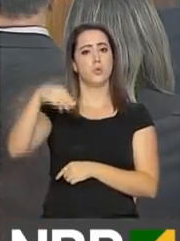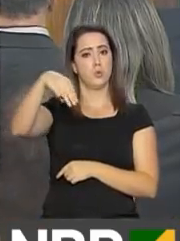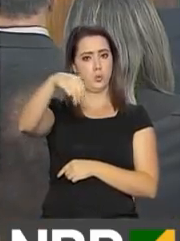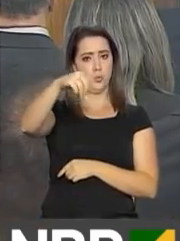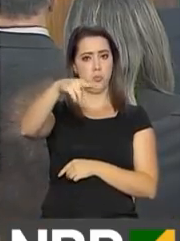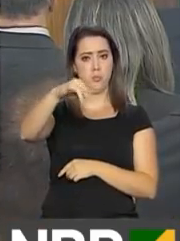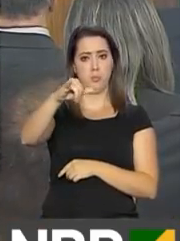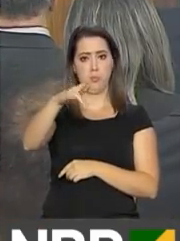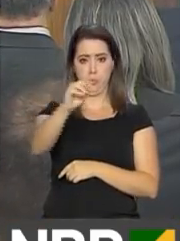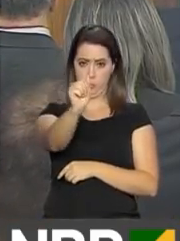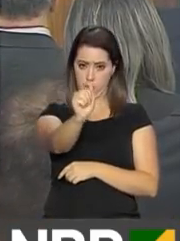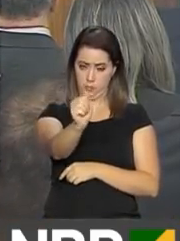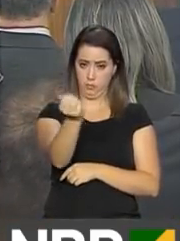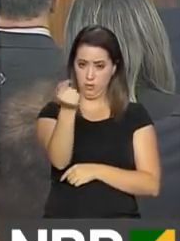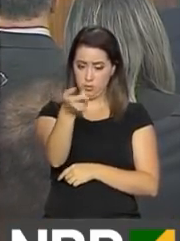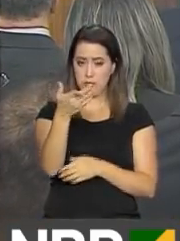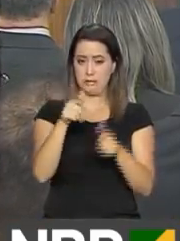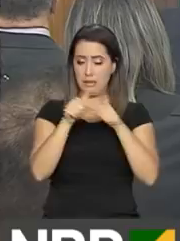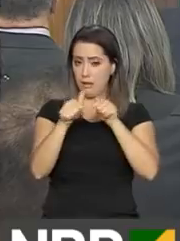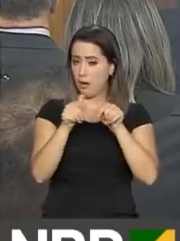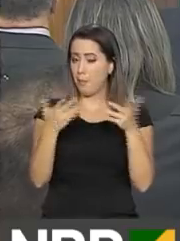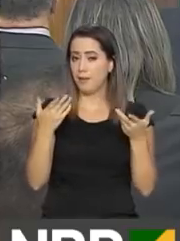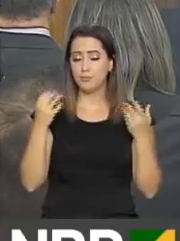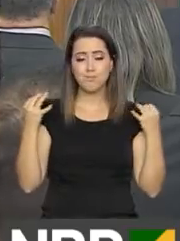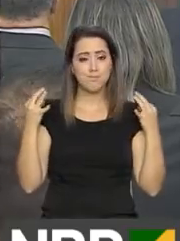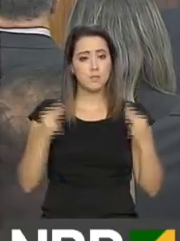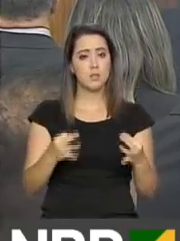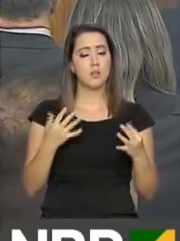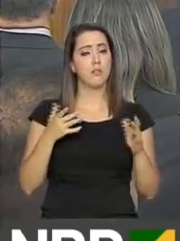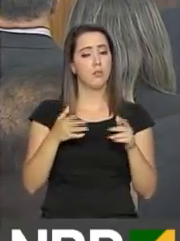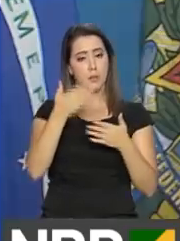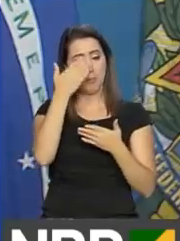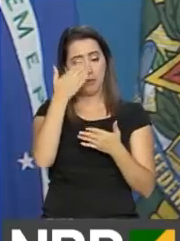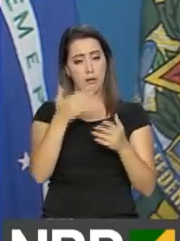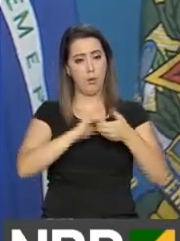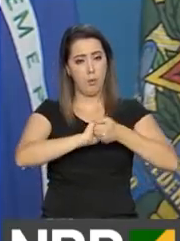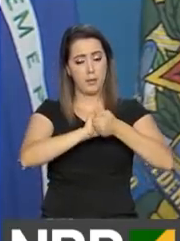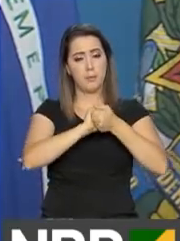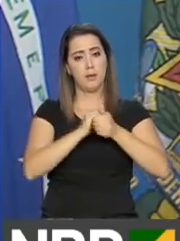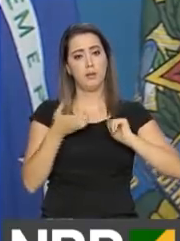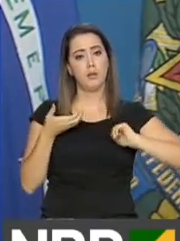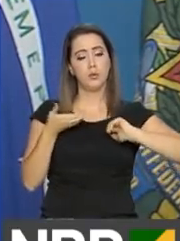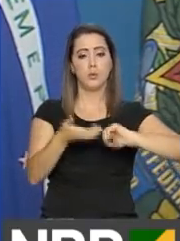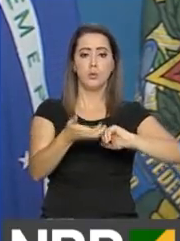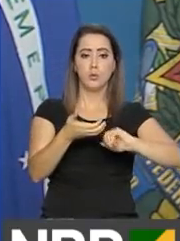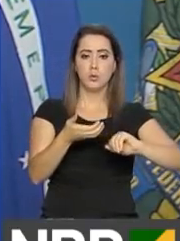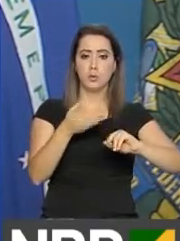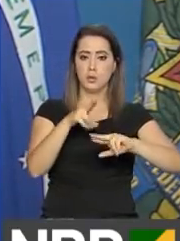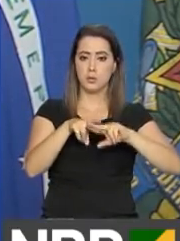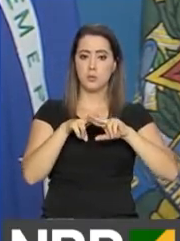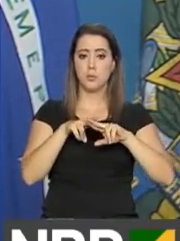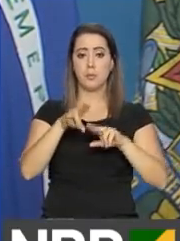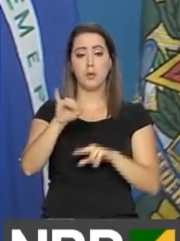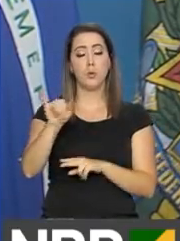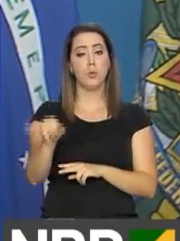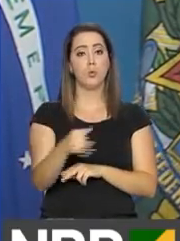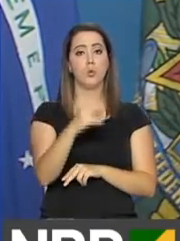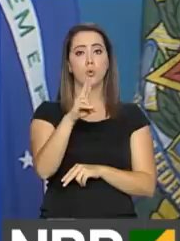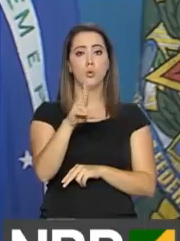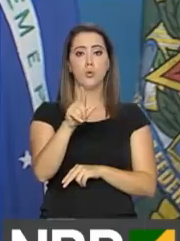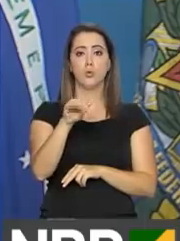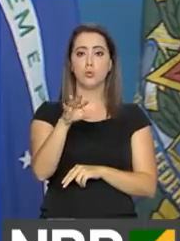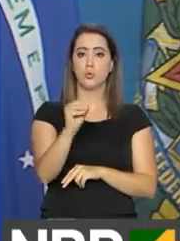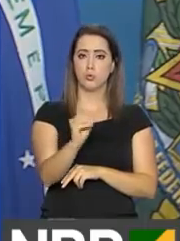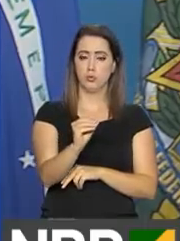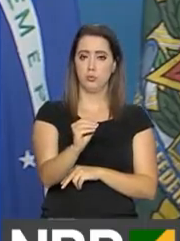ativamente nessa atividade complementar o congresso nacional o meia julio lopes né é que tem nos ajudado muito essa